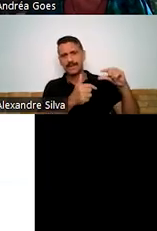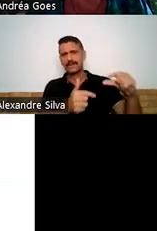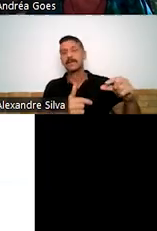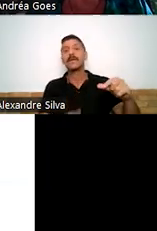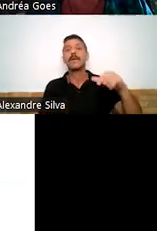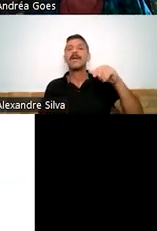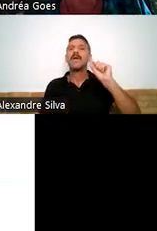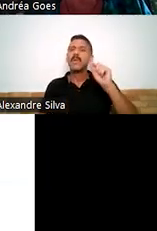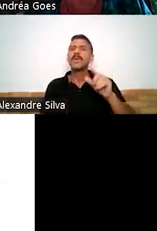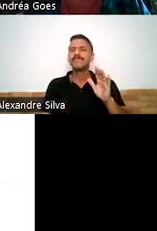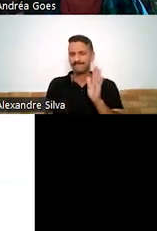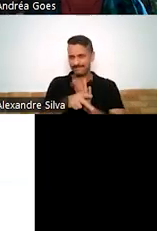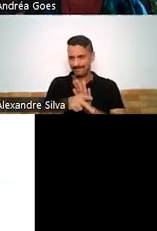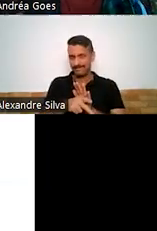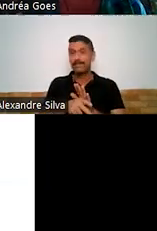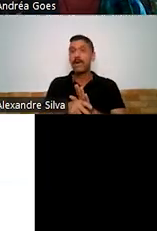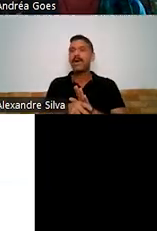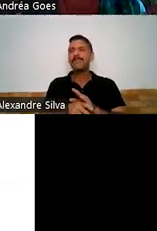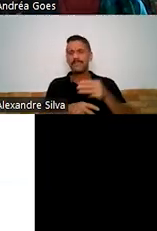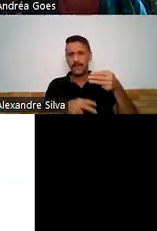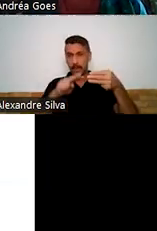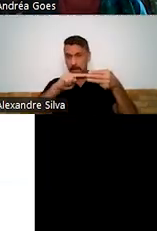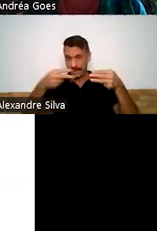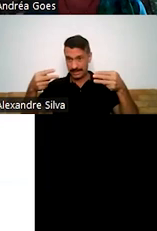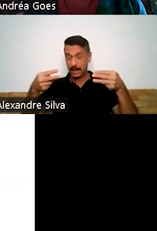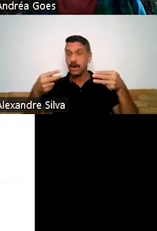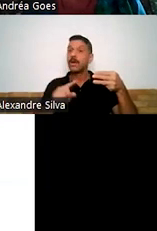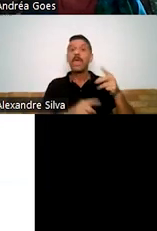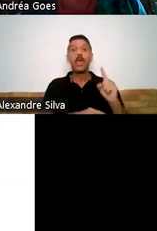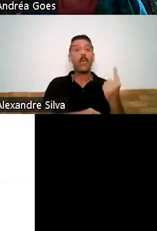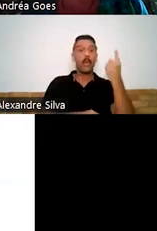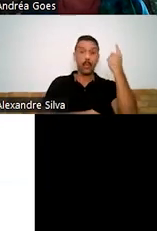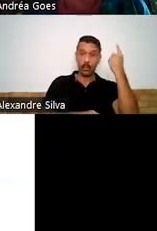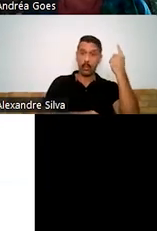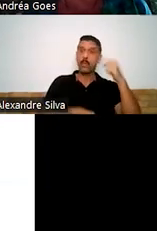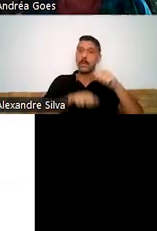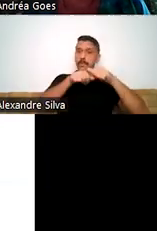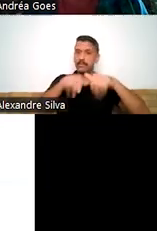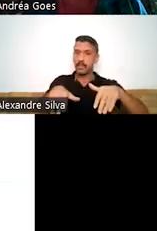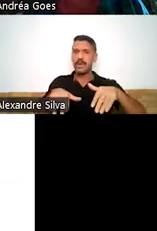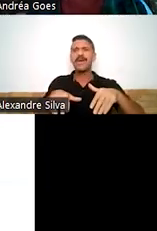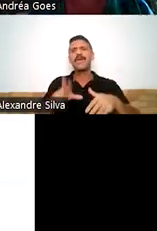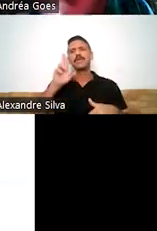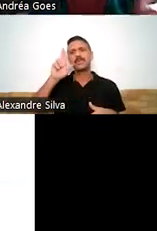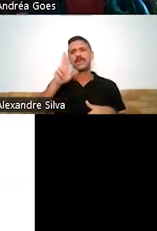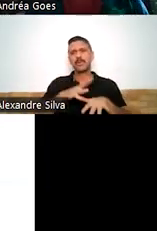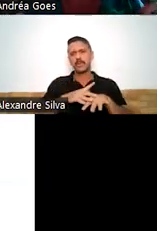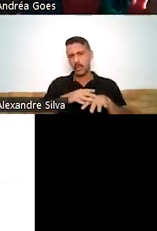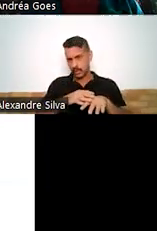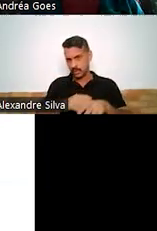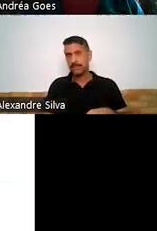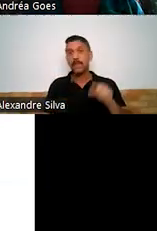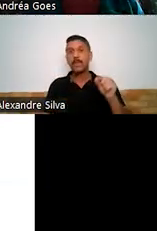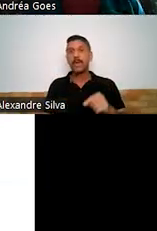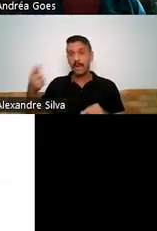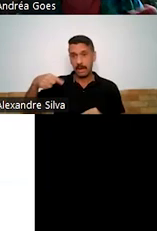mendeliana. Genética mendeliana significa um único gene responsável pelo desenvolvimento de uma doença. E aqui eu comparo o rabo de porco